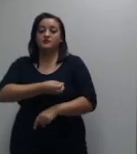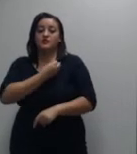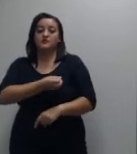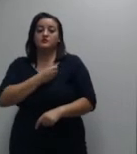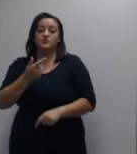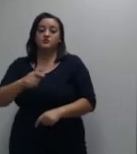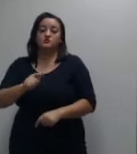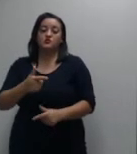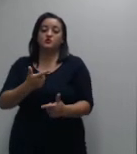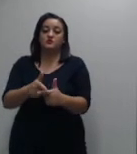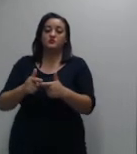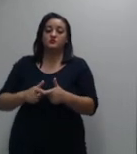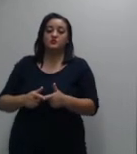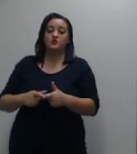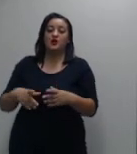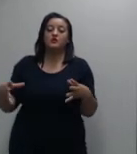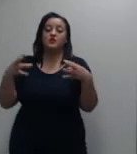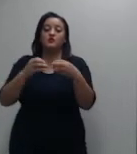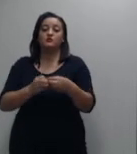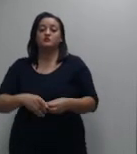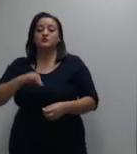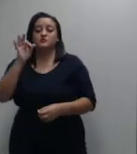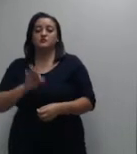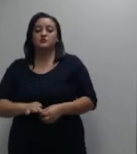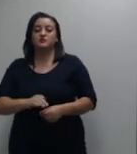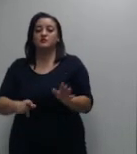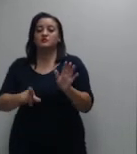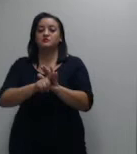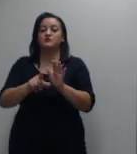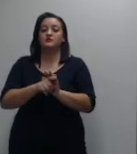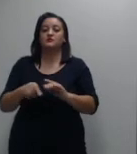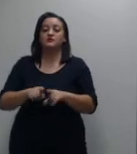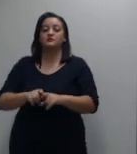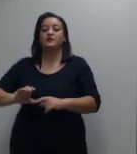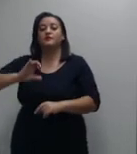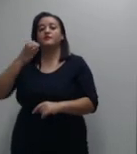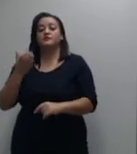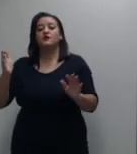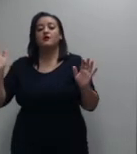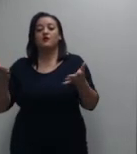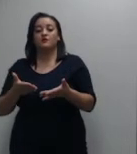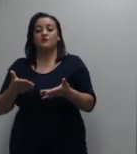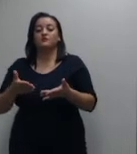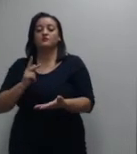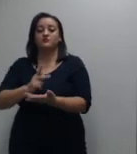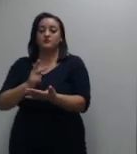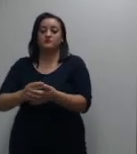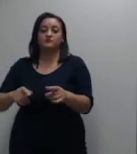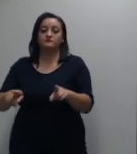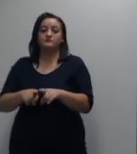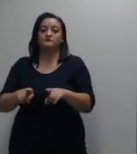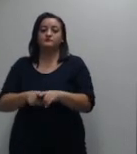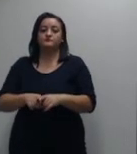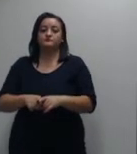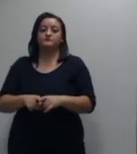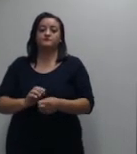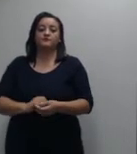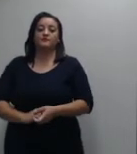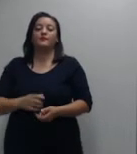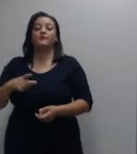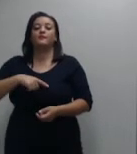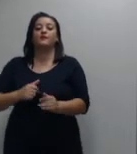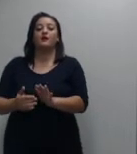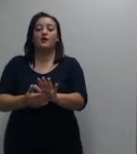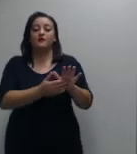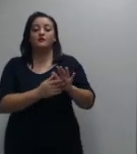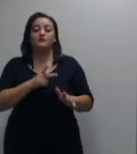outros fatores que leva à conclusão da eficácia definitividade da decisão ora em homologação destarte tem-se na hipótese